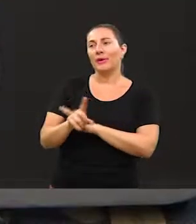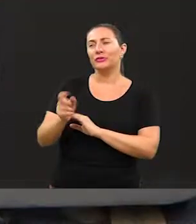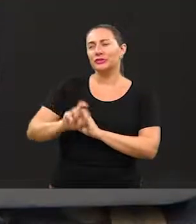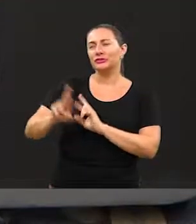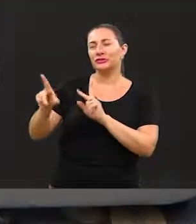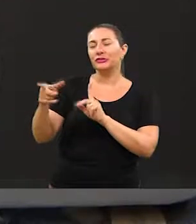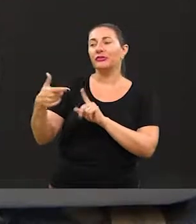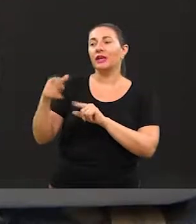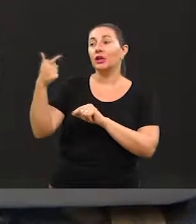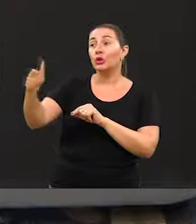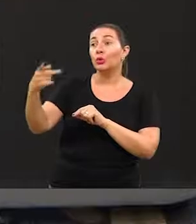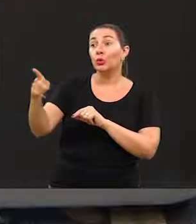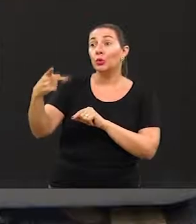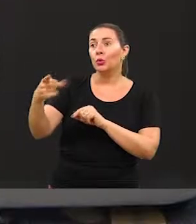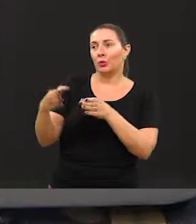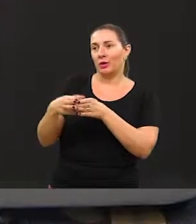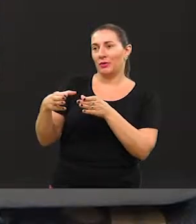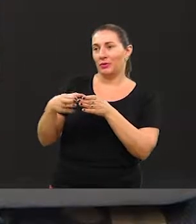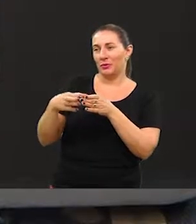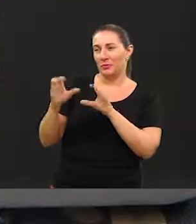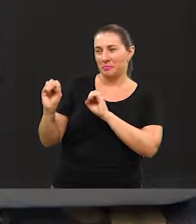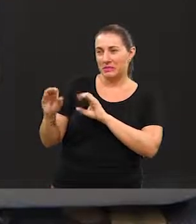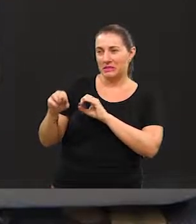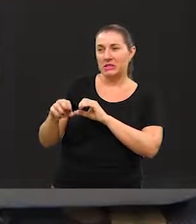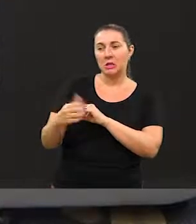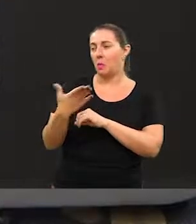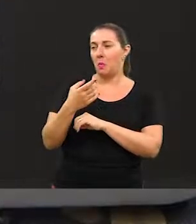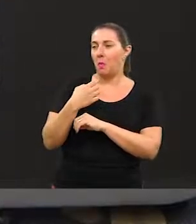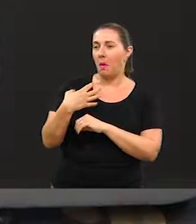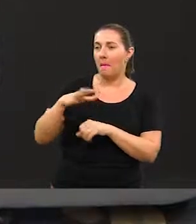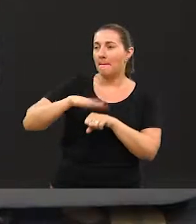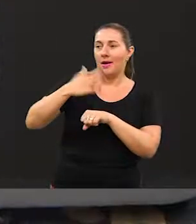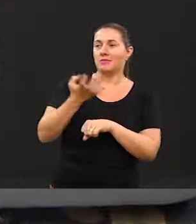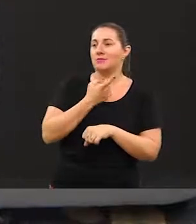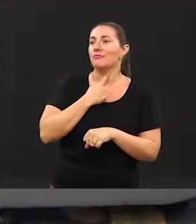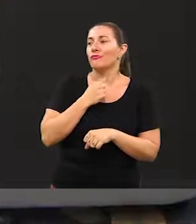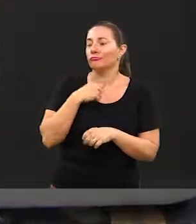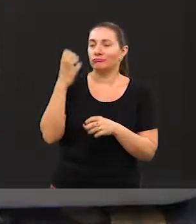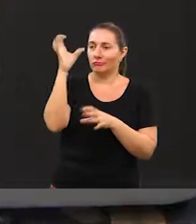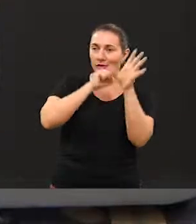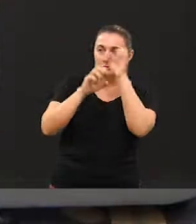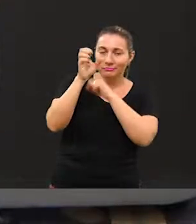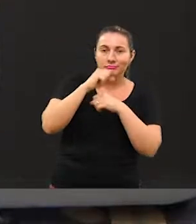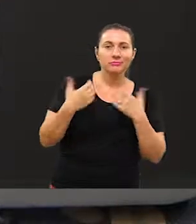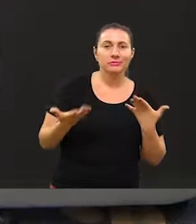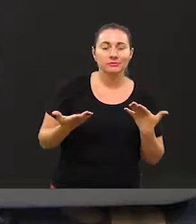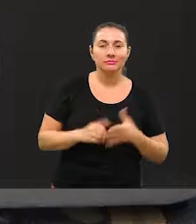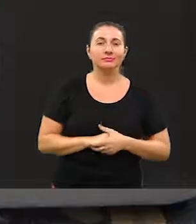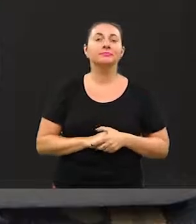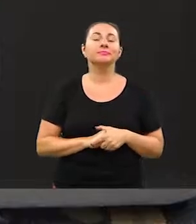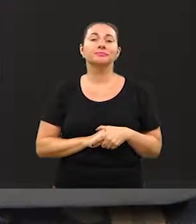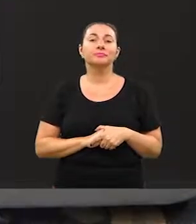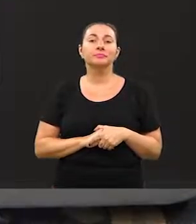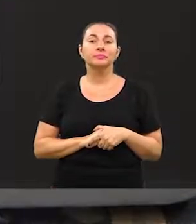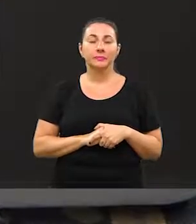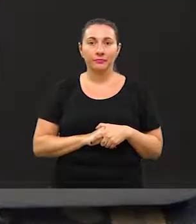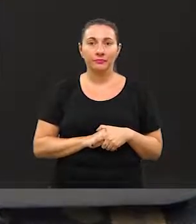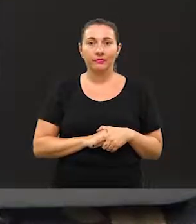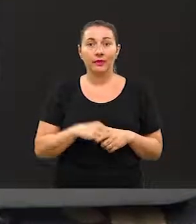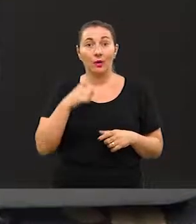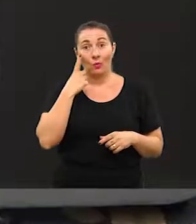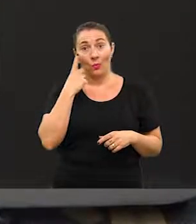vamos voltar pra sua turma de dança. Qual o estilo que eles mais pedem ou que você, digamos assim, focada no tal